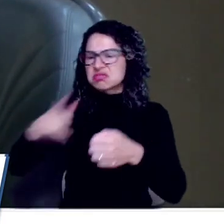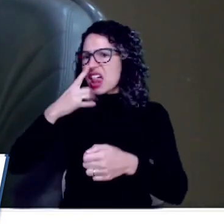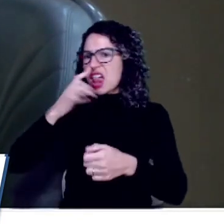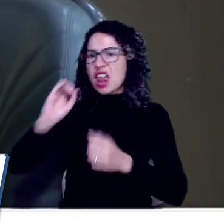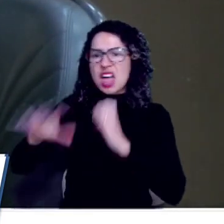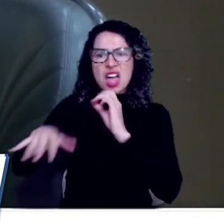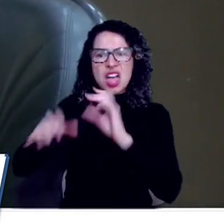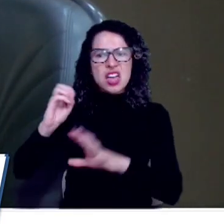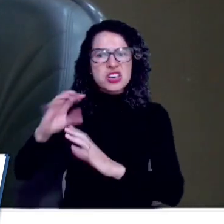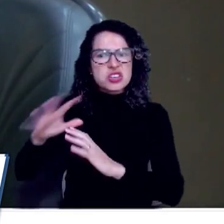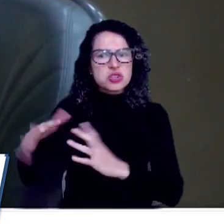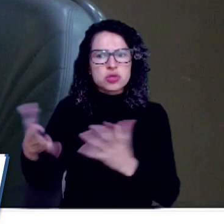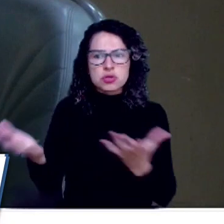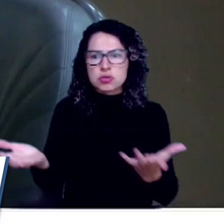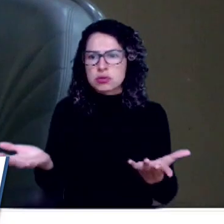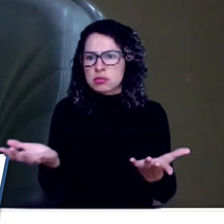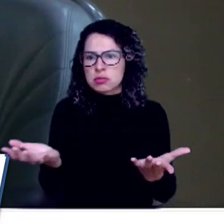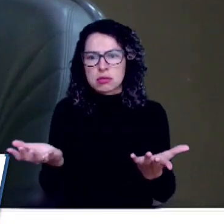do lixo.